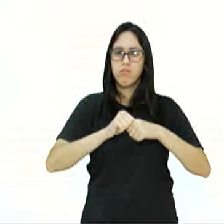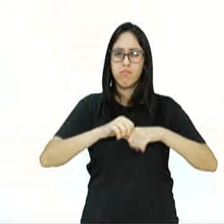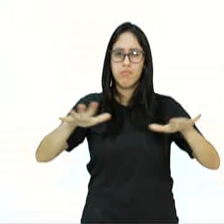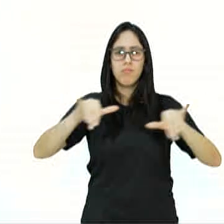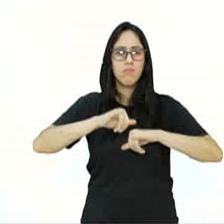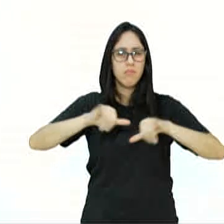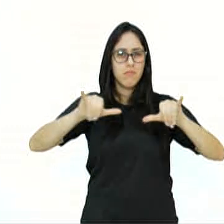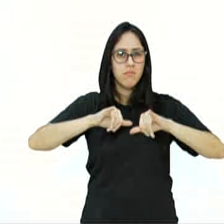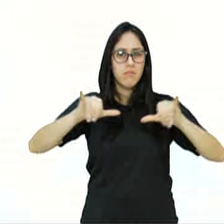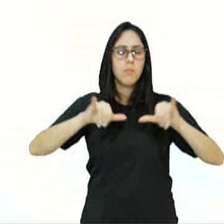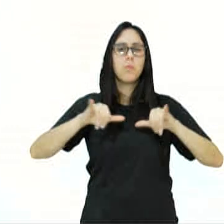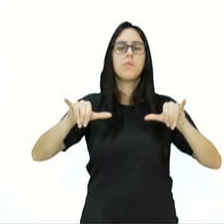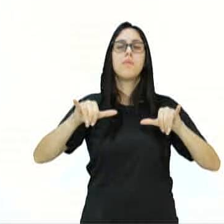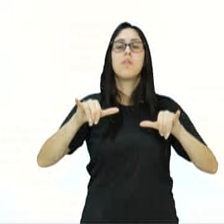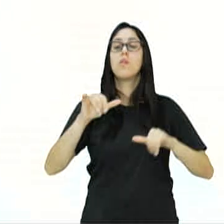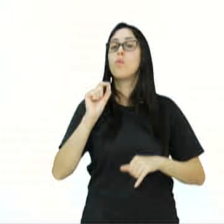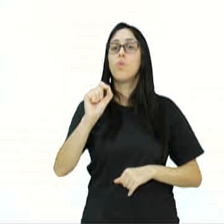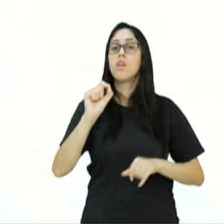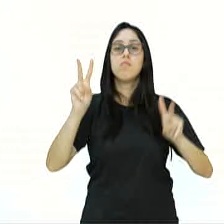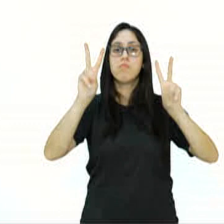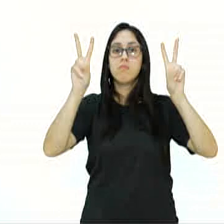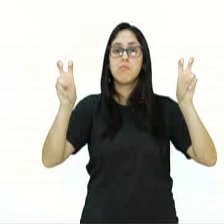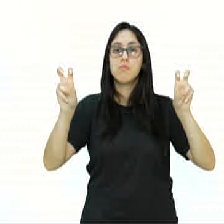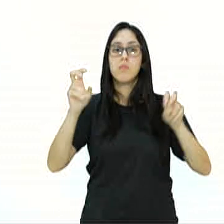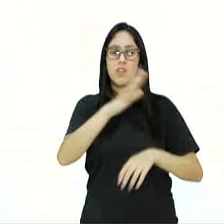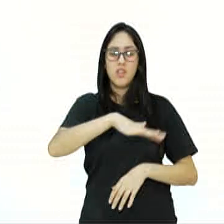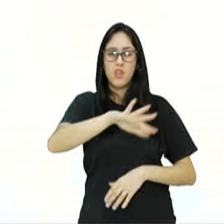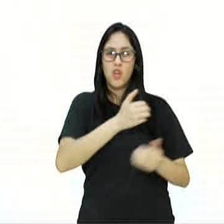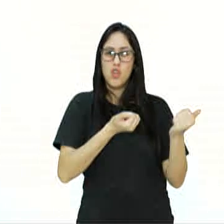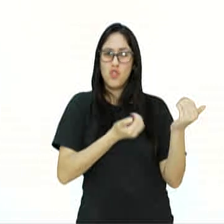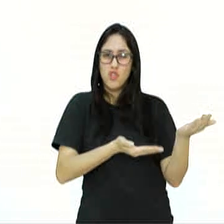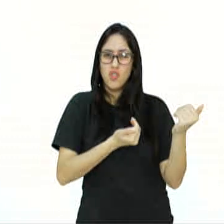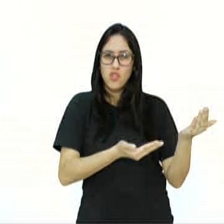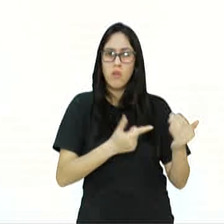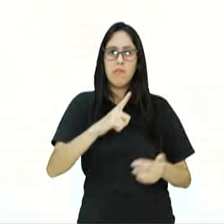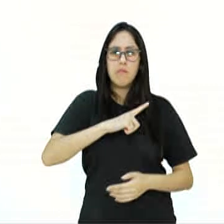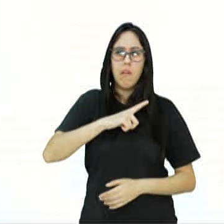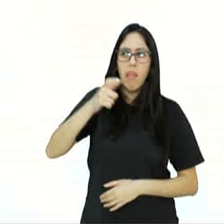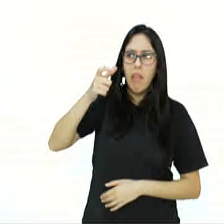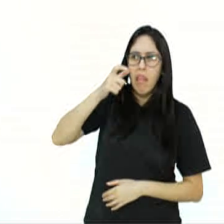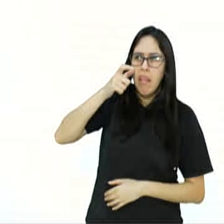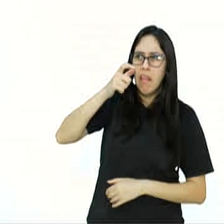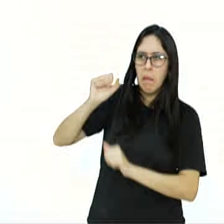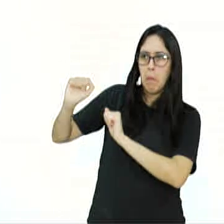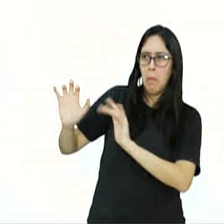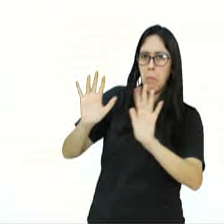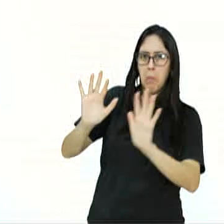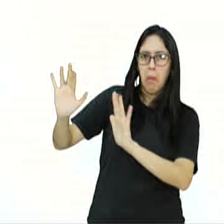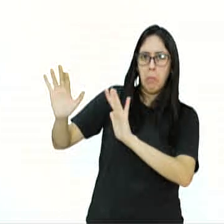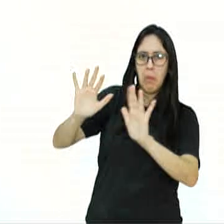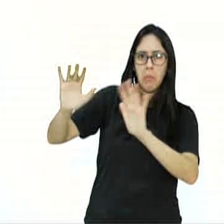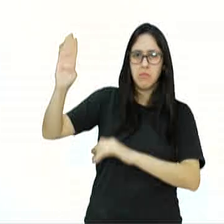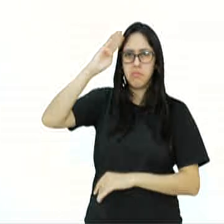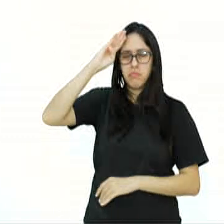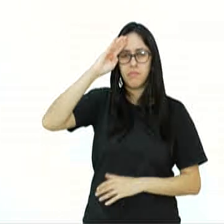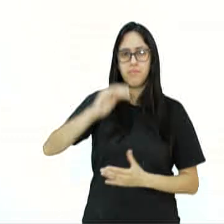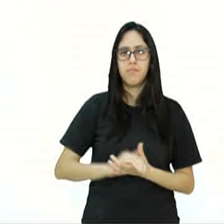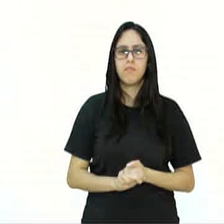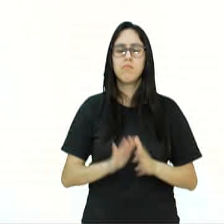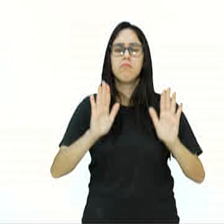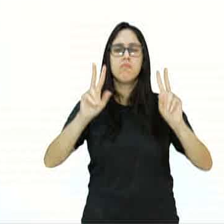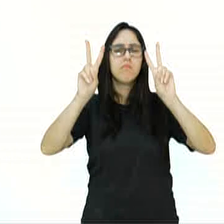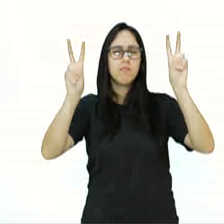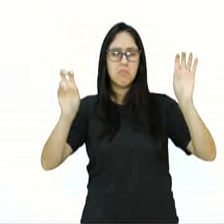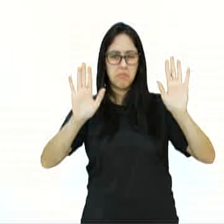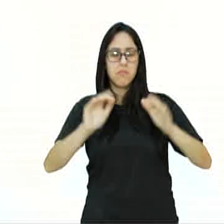momento histórico intitulada Jovens são obrigados a ver saída de tropas. Eu não queria estar aqui jogando flores para